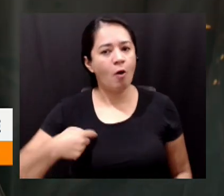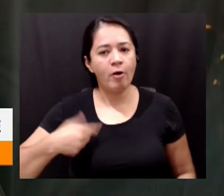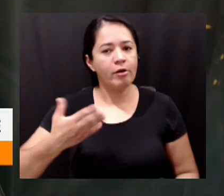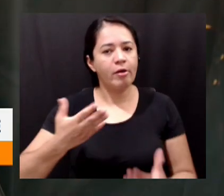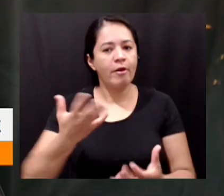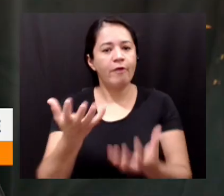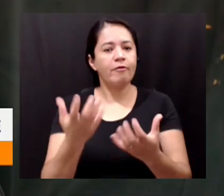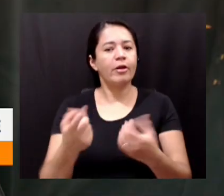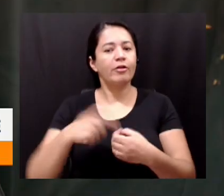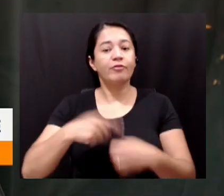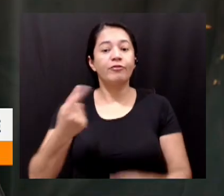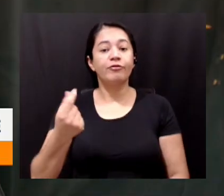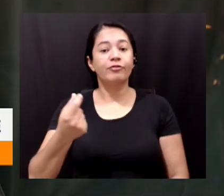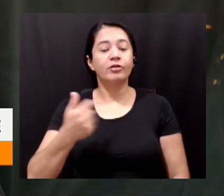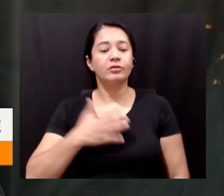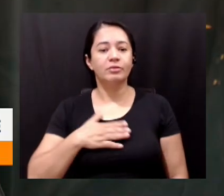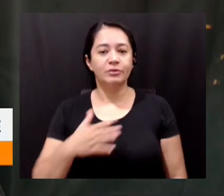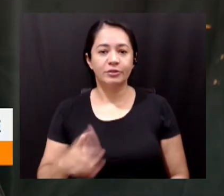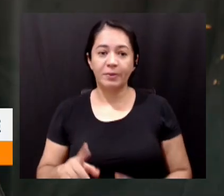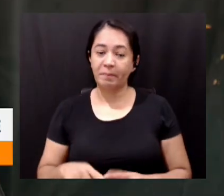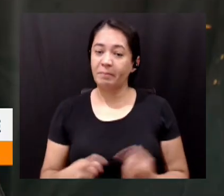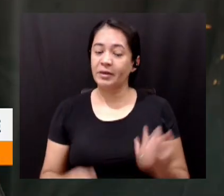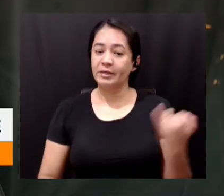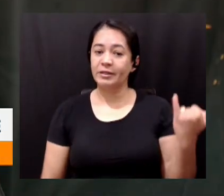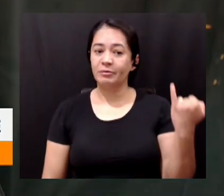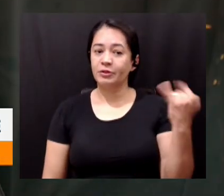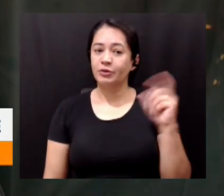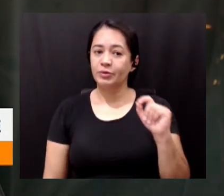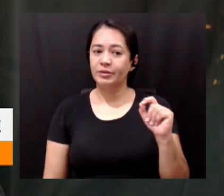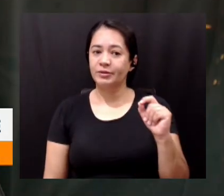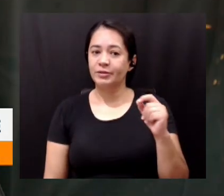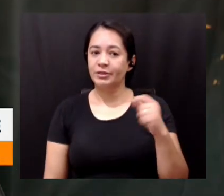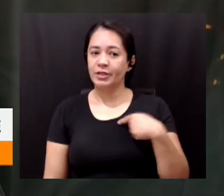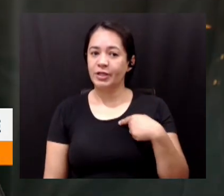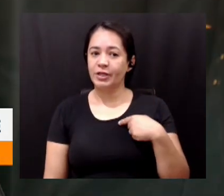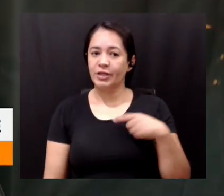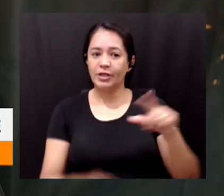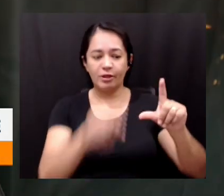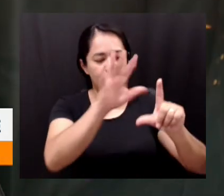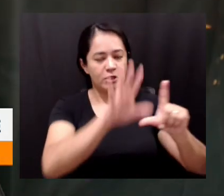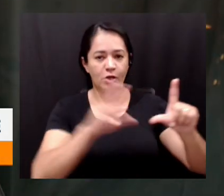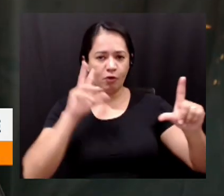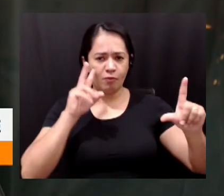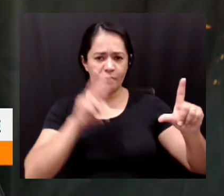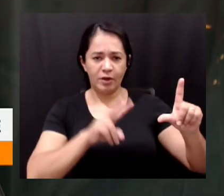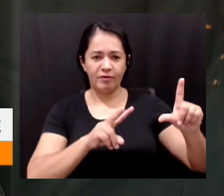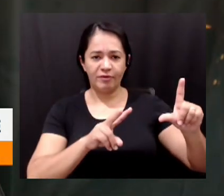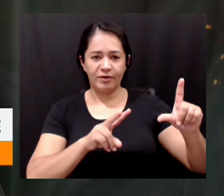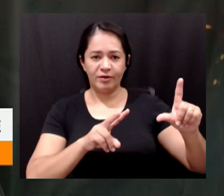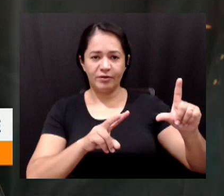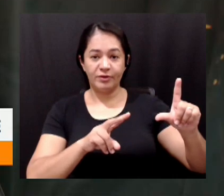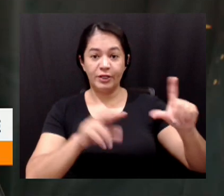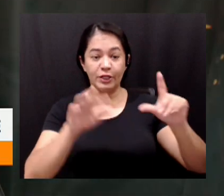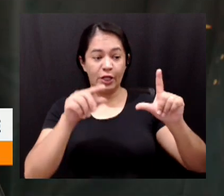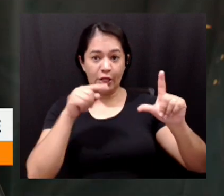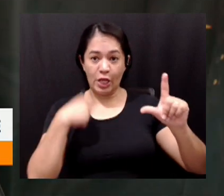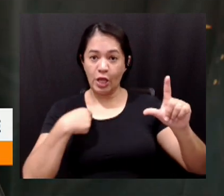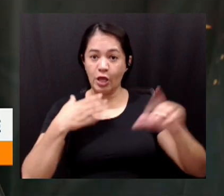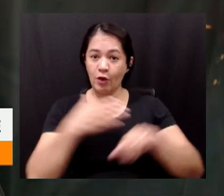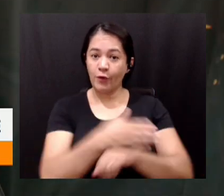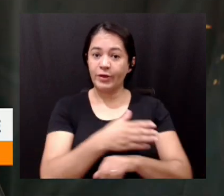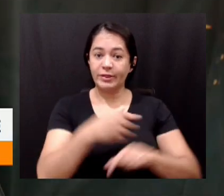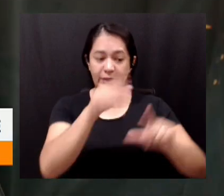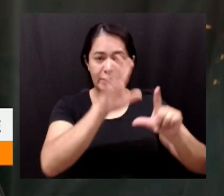danos, mas é importante, eu entrei para ver como funciona, e eu vi no final lá do site, você rola, vai,